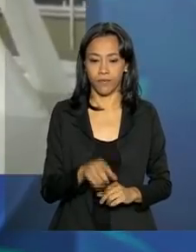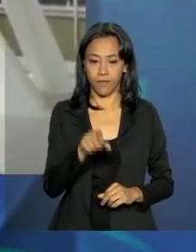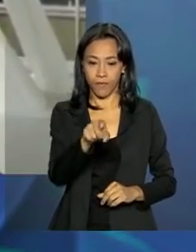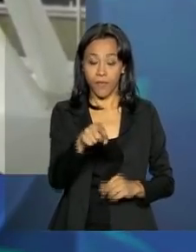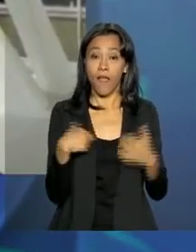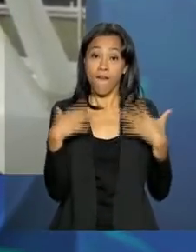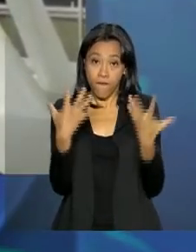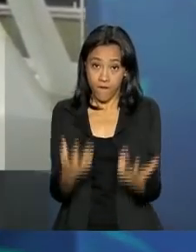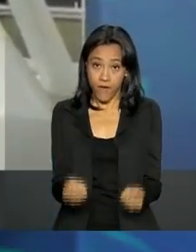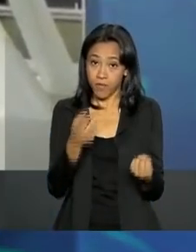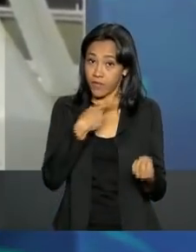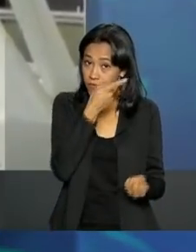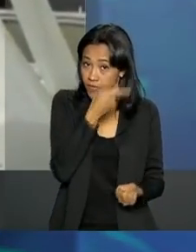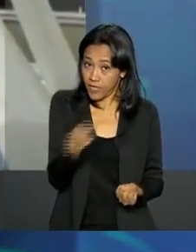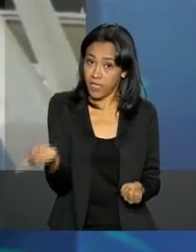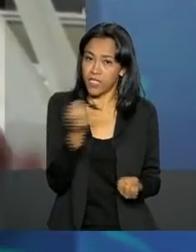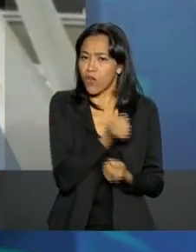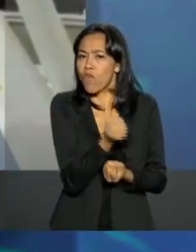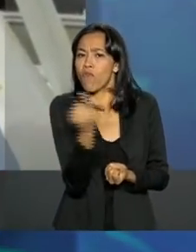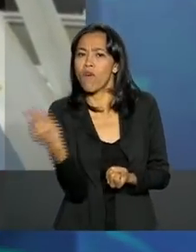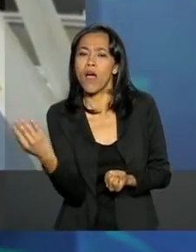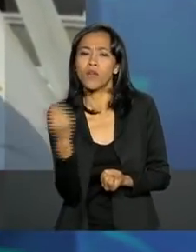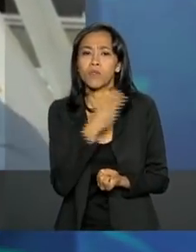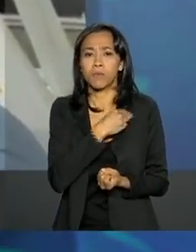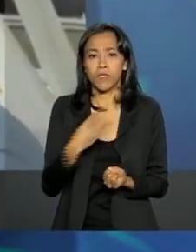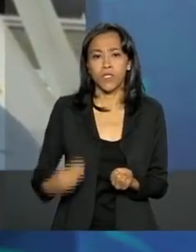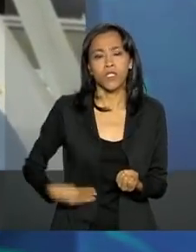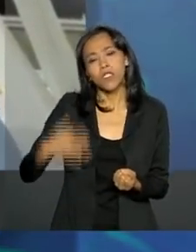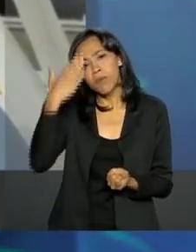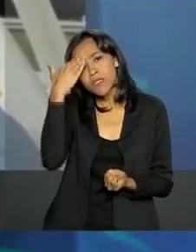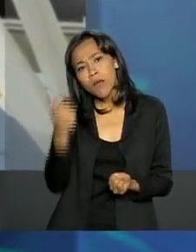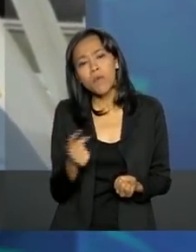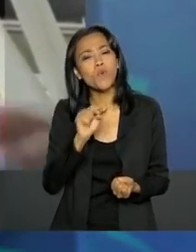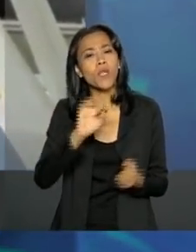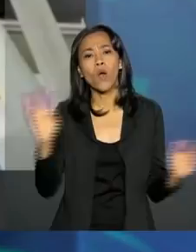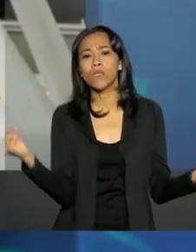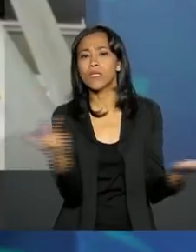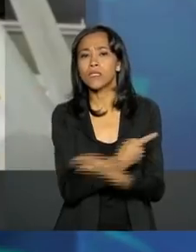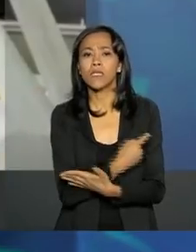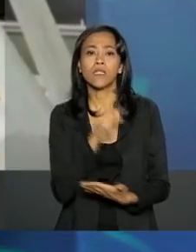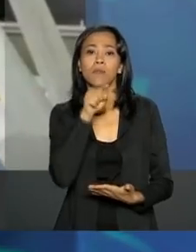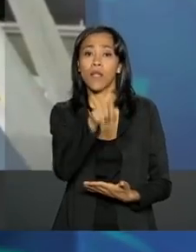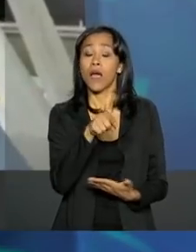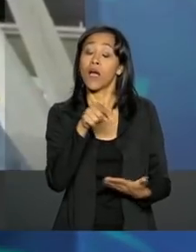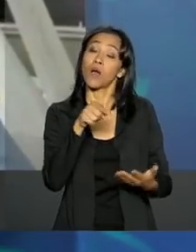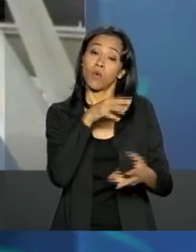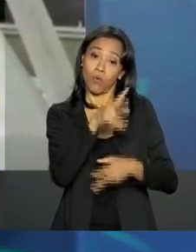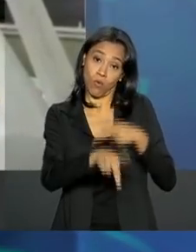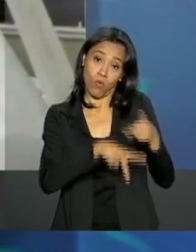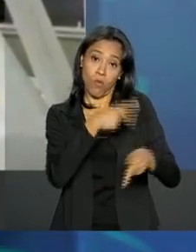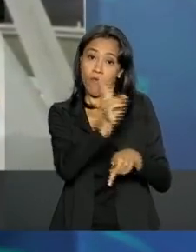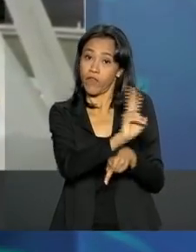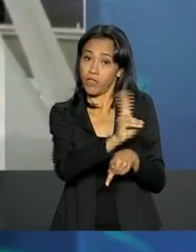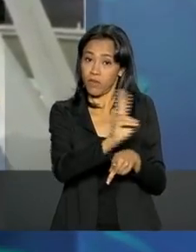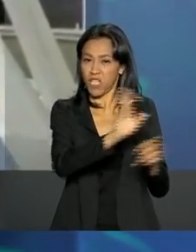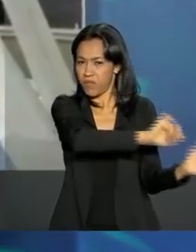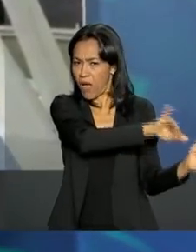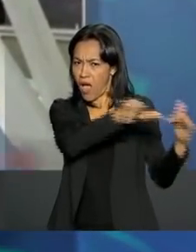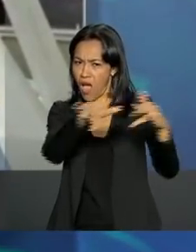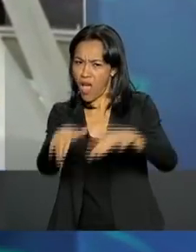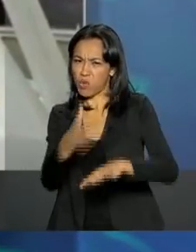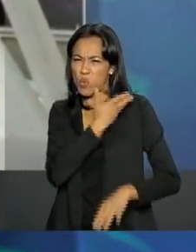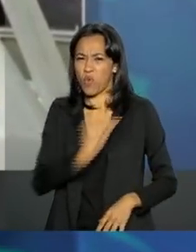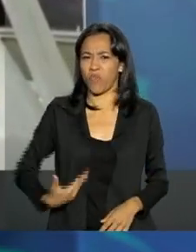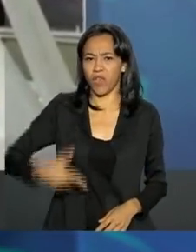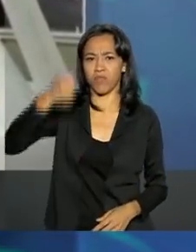Vamos fazer uma visita com vários ministros para ver a crise dos imigrantes que fogem da Venezuela, num regime ditatorial, e que